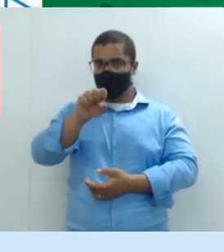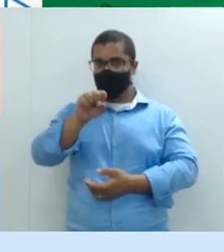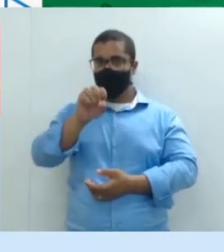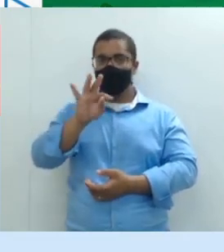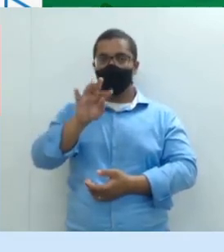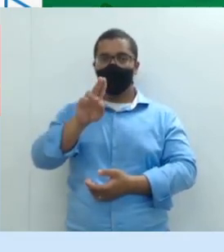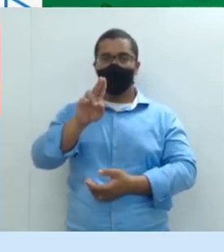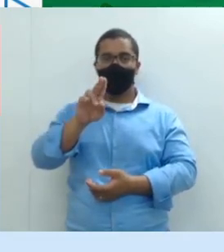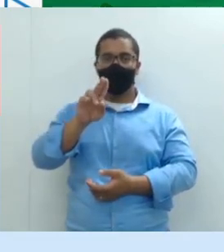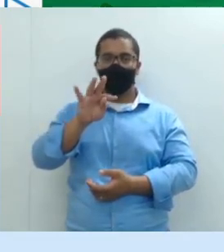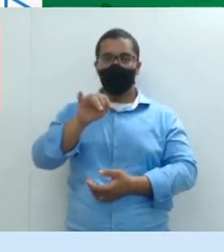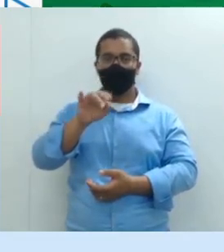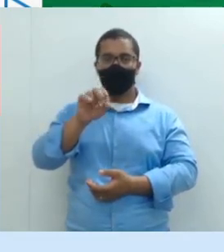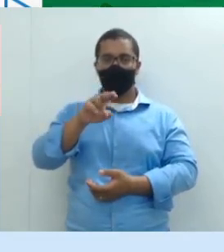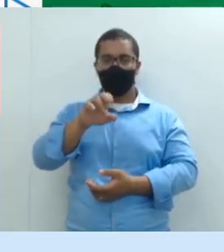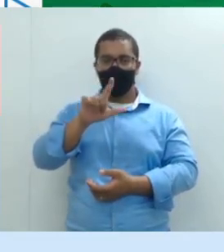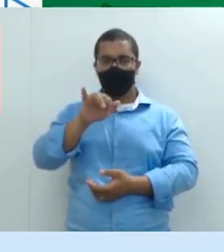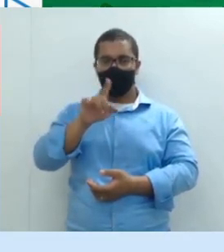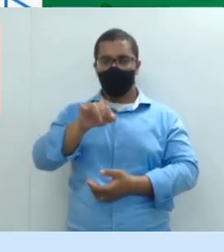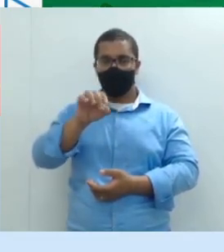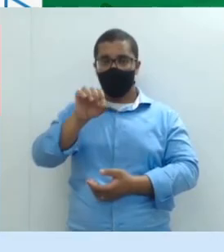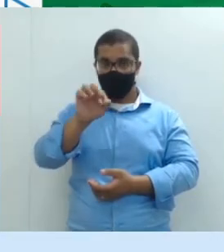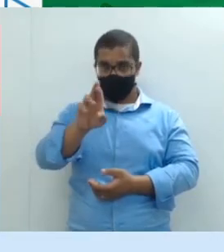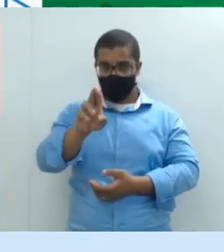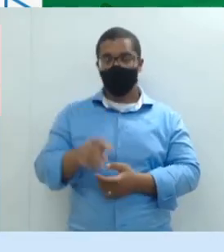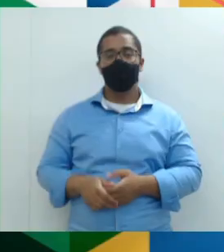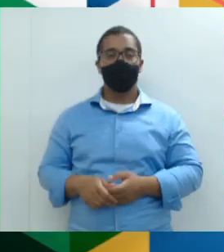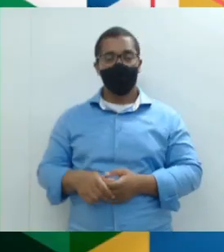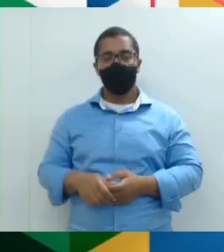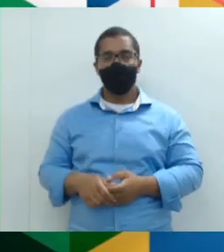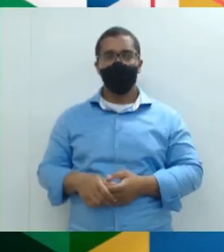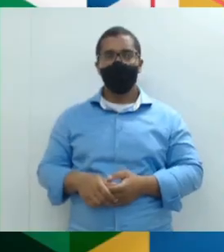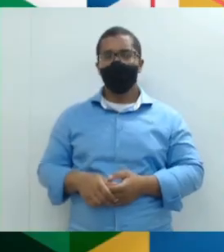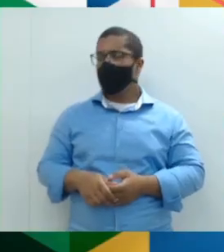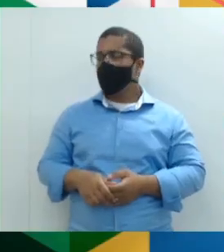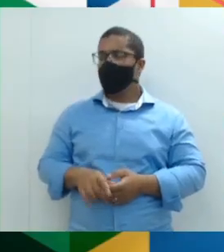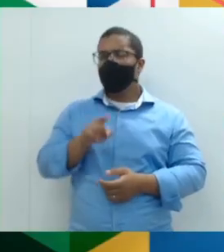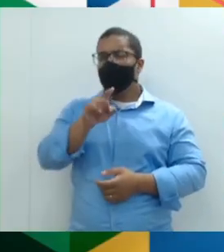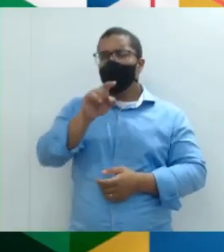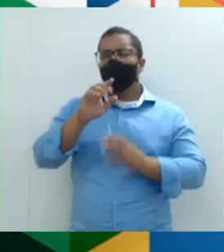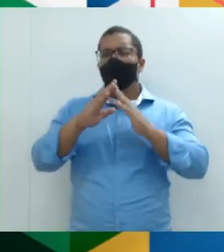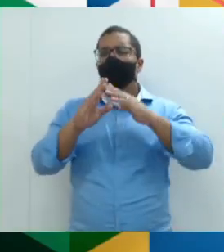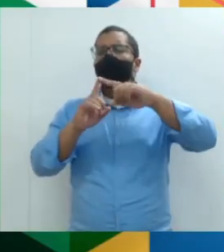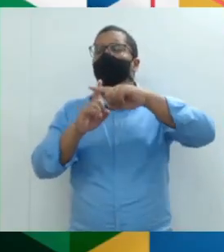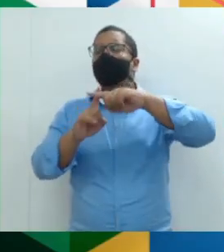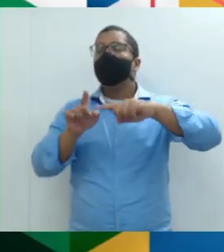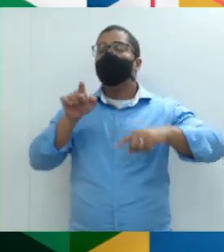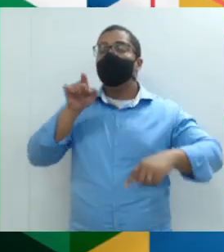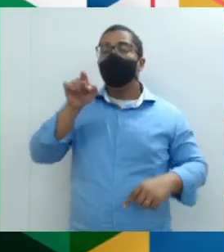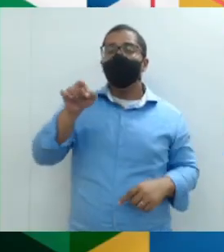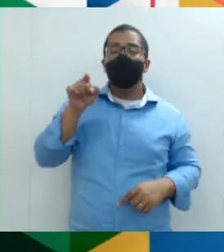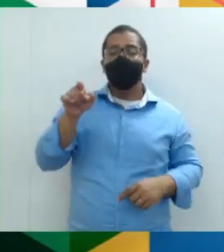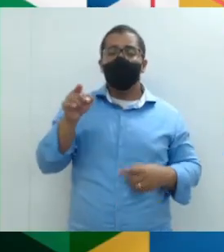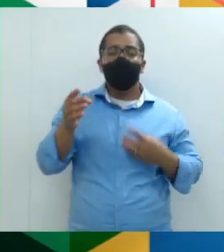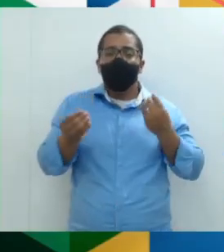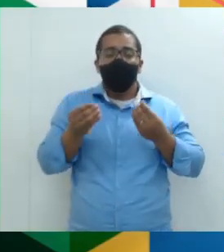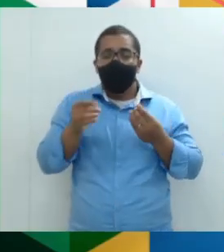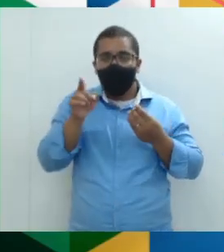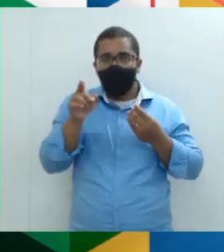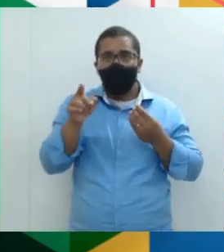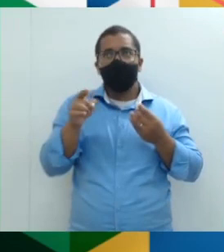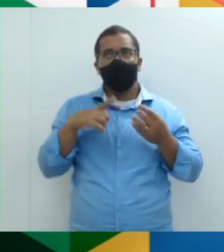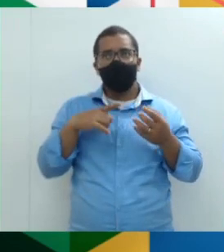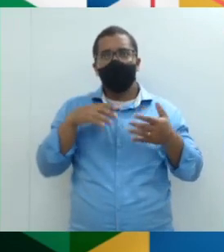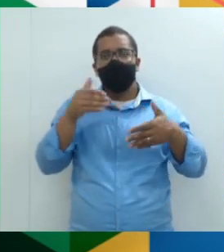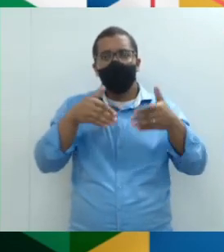tá bom? Beleza. A igreja irá então nomear como resposta, né, como uma espécie de devolvimento